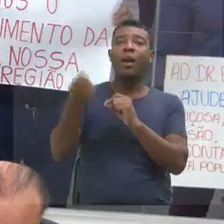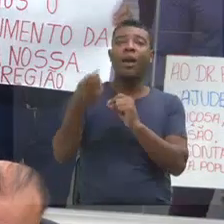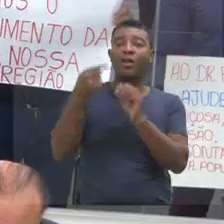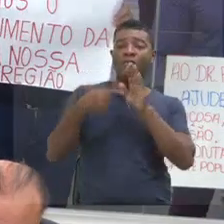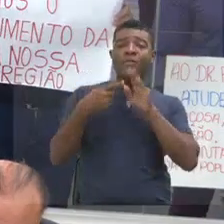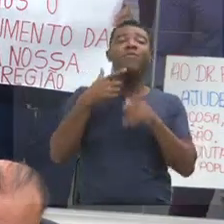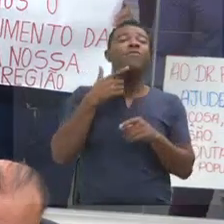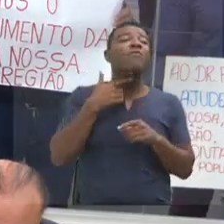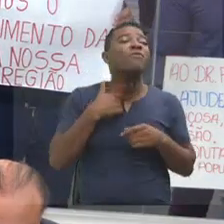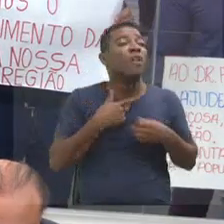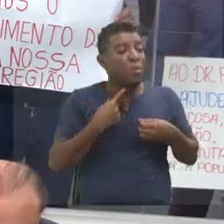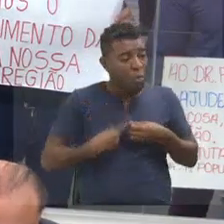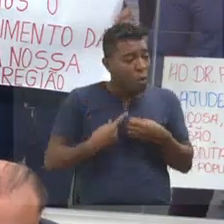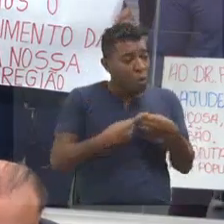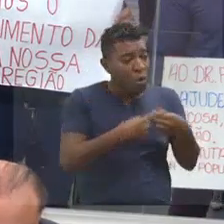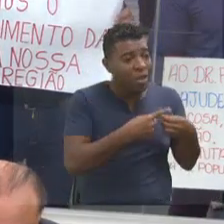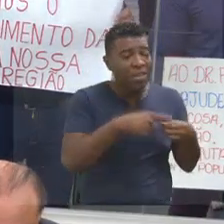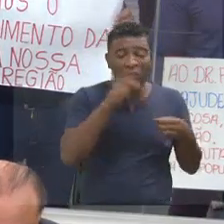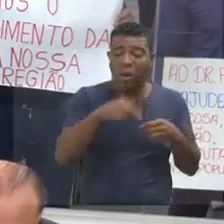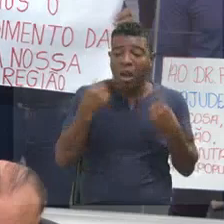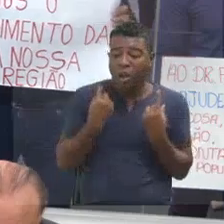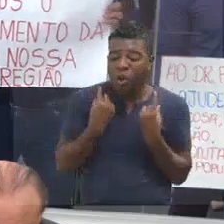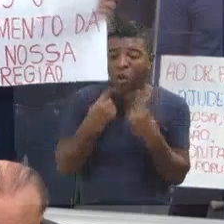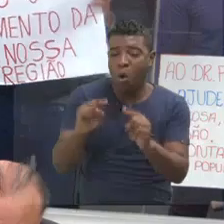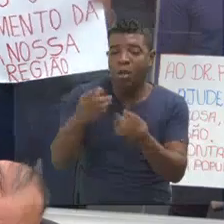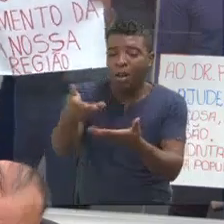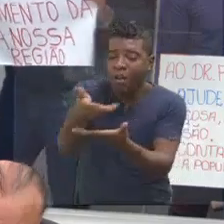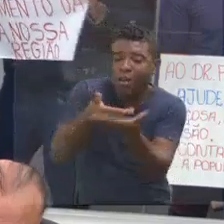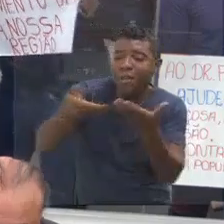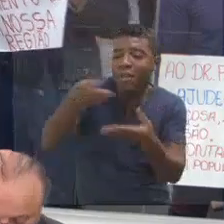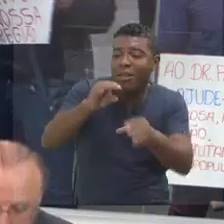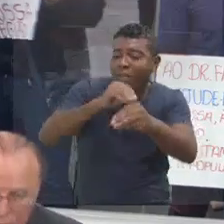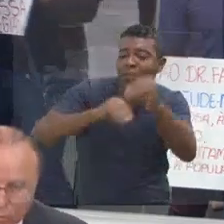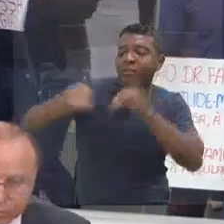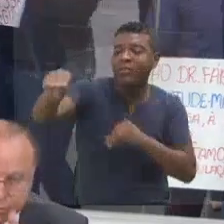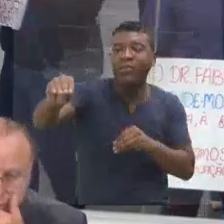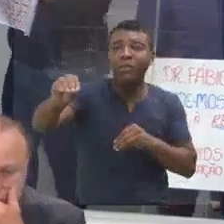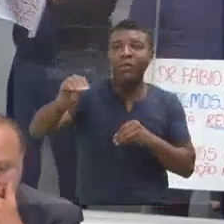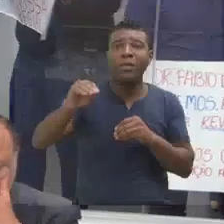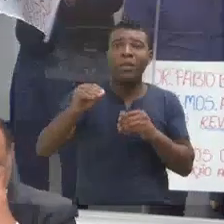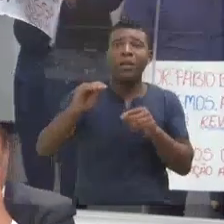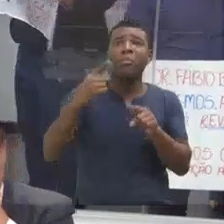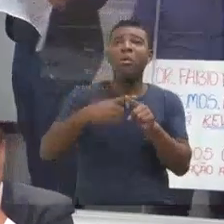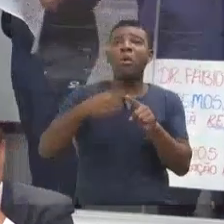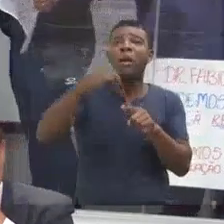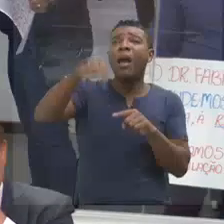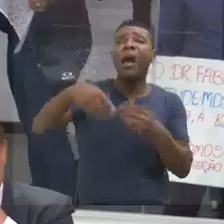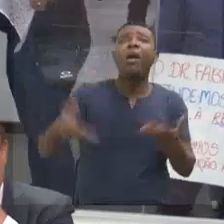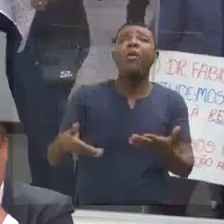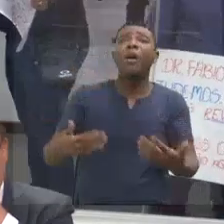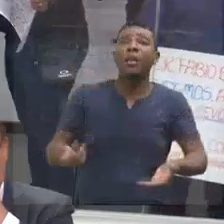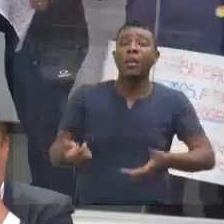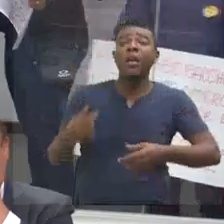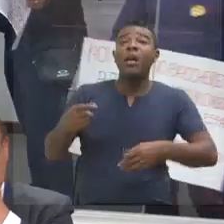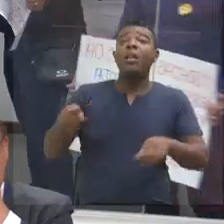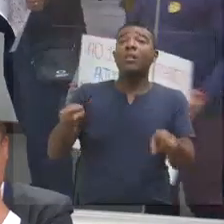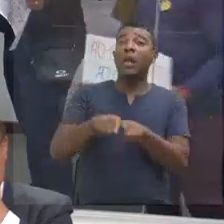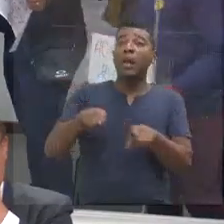contrários a esse remanejamento porque agora e temos aqui também